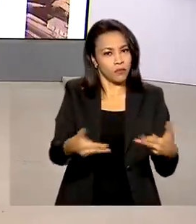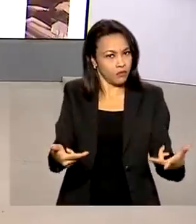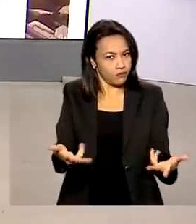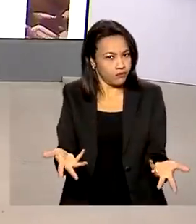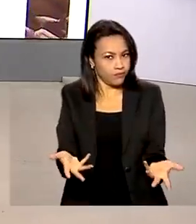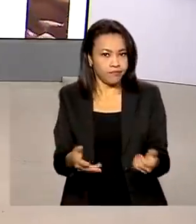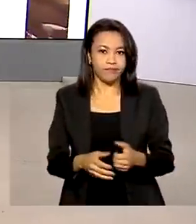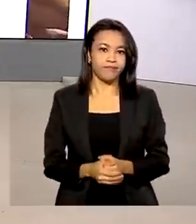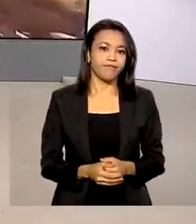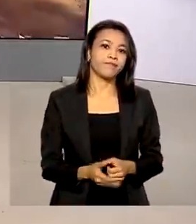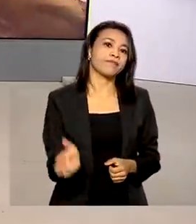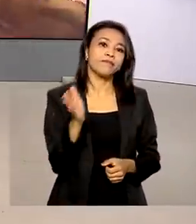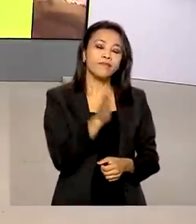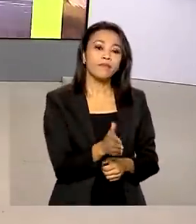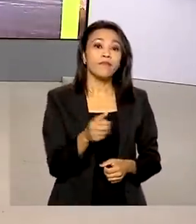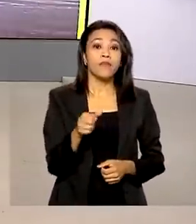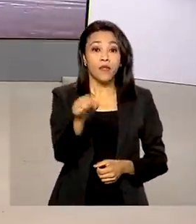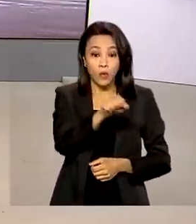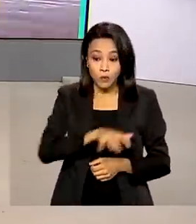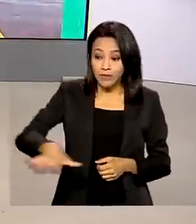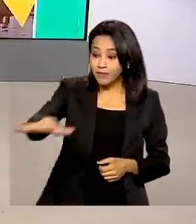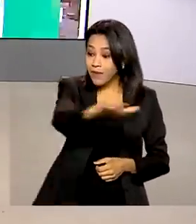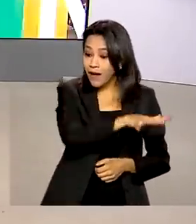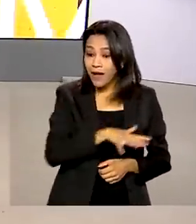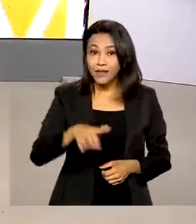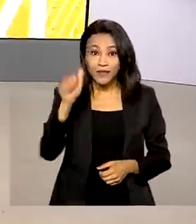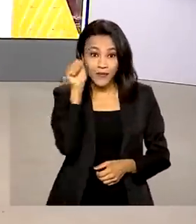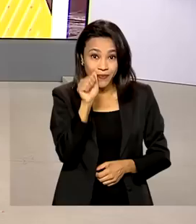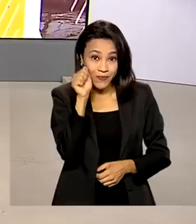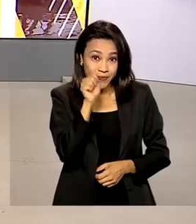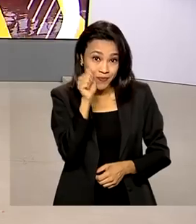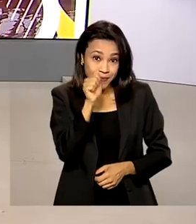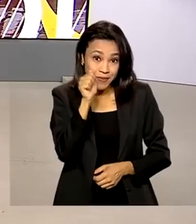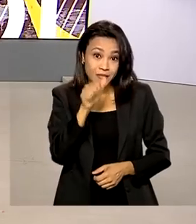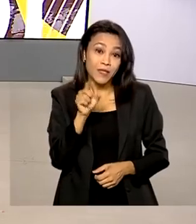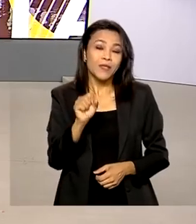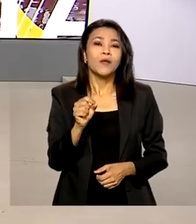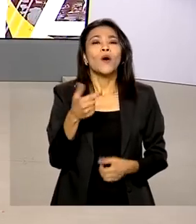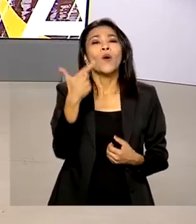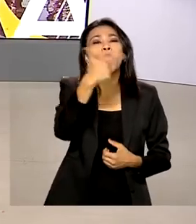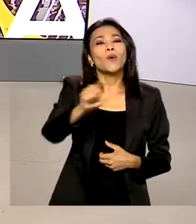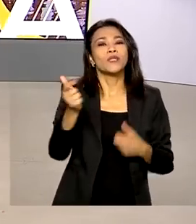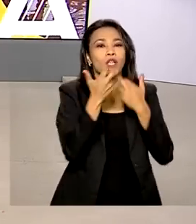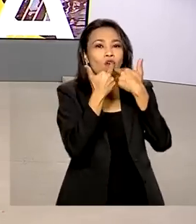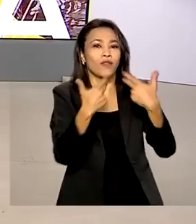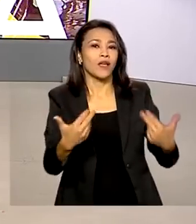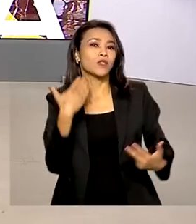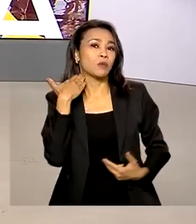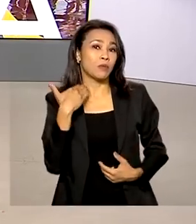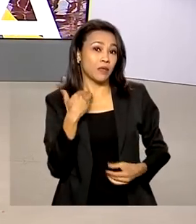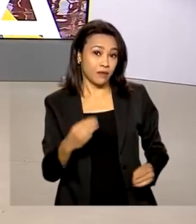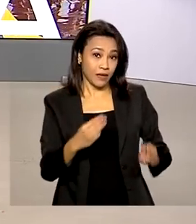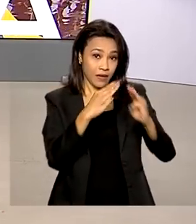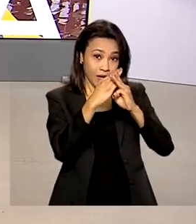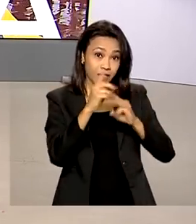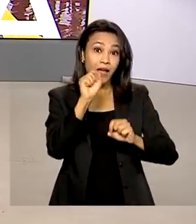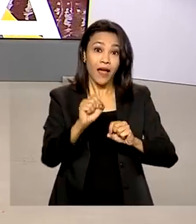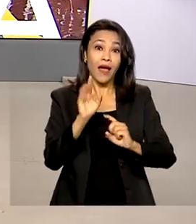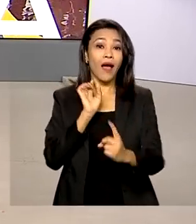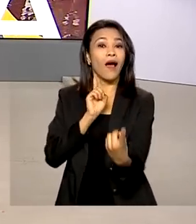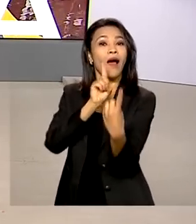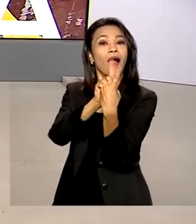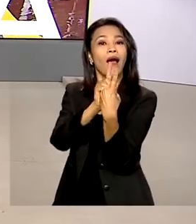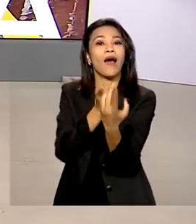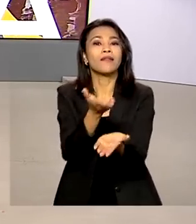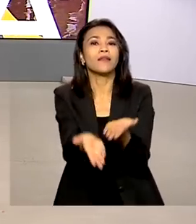Além do espaço exclusivamente feminino, uma outra novidade na Caixa agora é o atendimento preferencial às pessoas